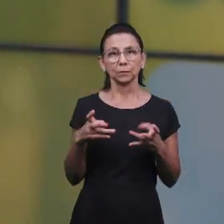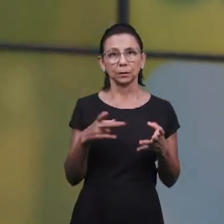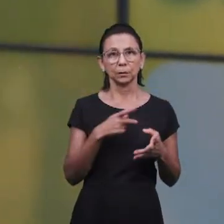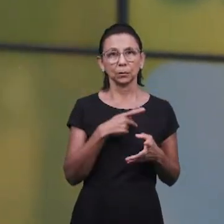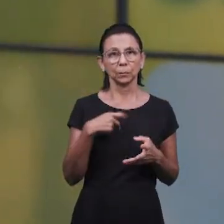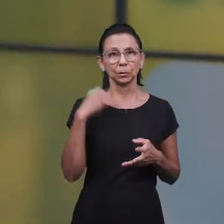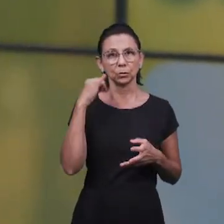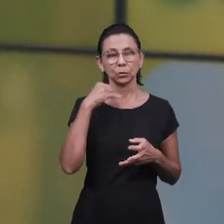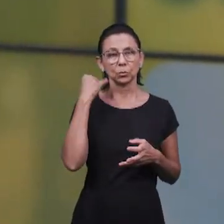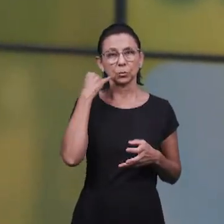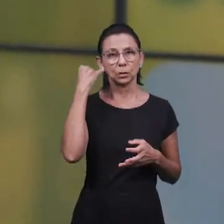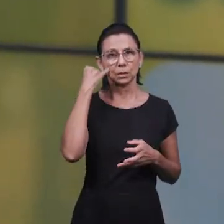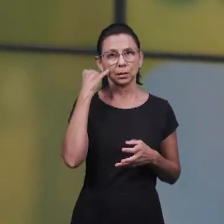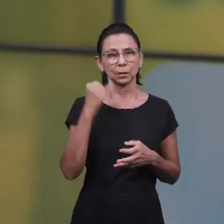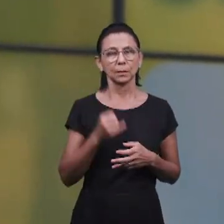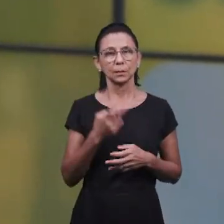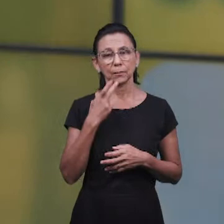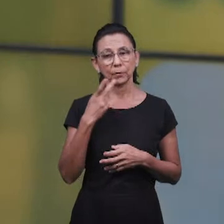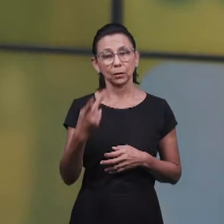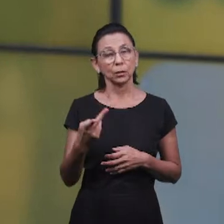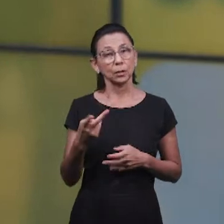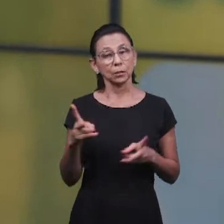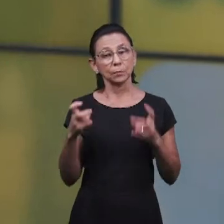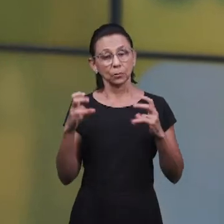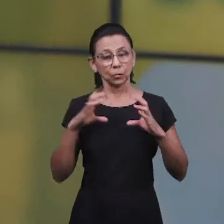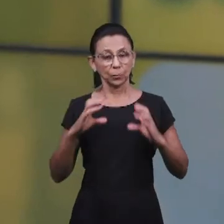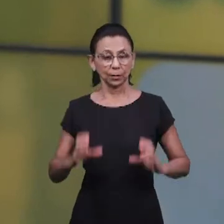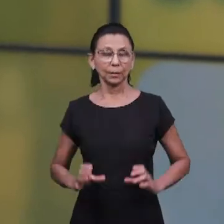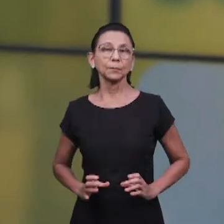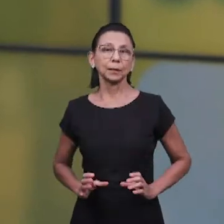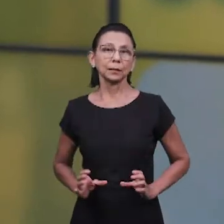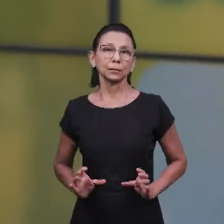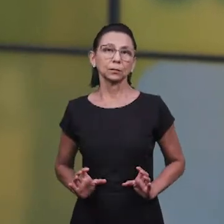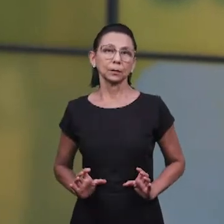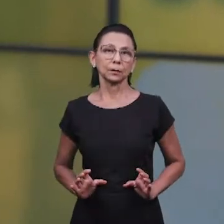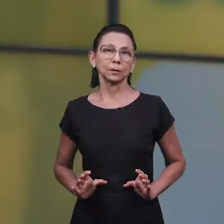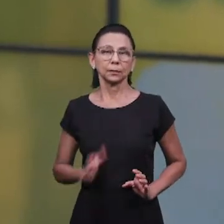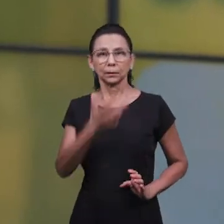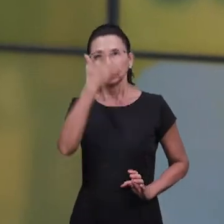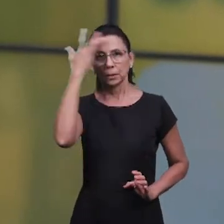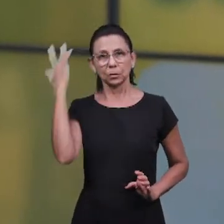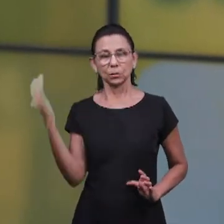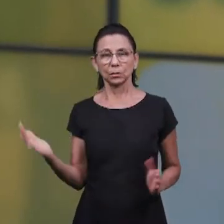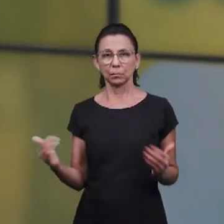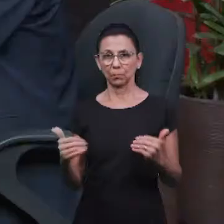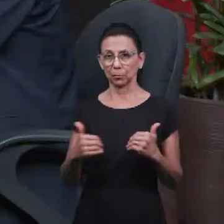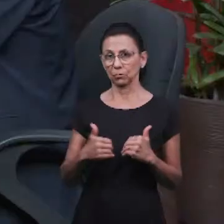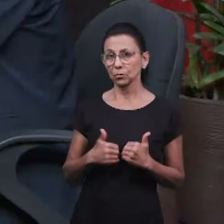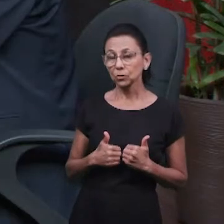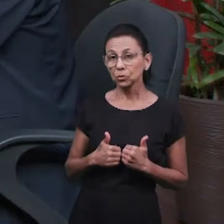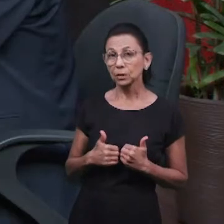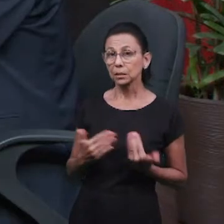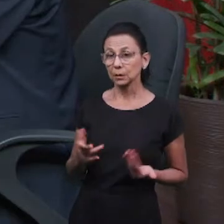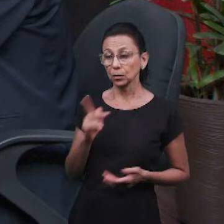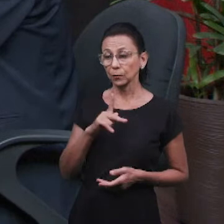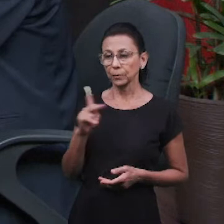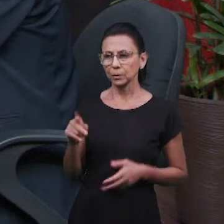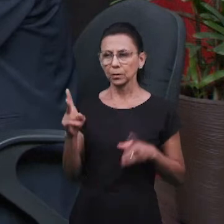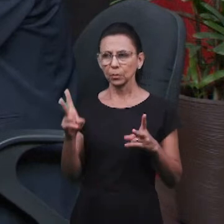comentou aqui, tudo um comportamento do autista, né? Então, essa observação de professoras, a gente está atento a isso,